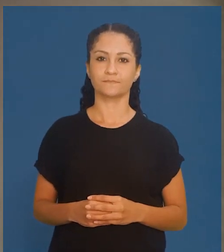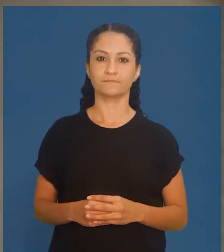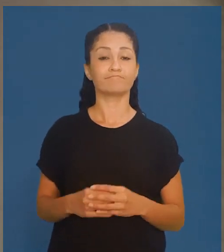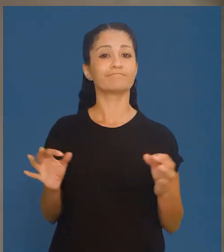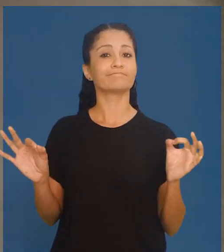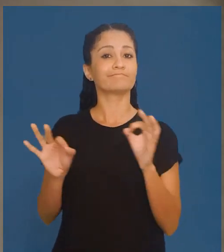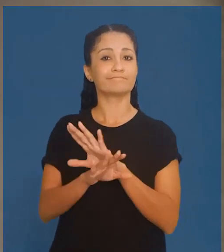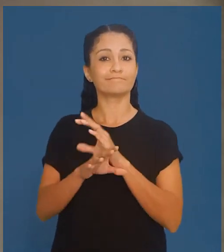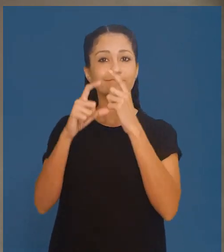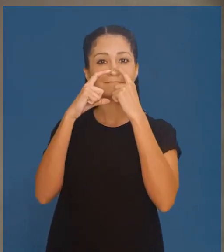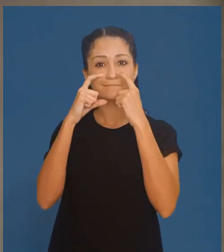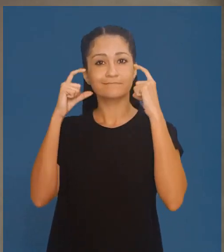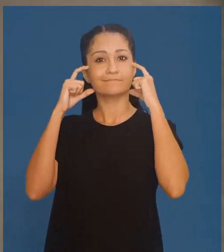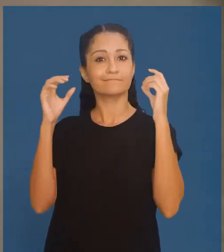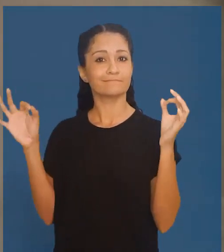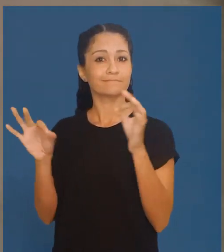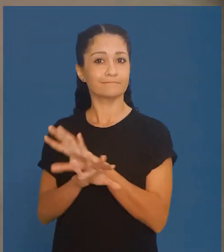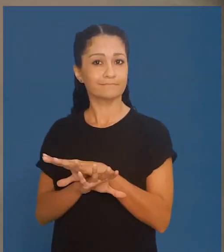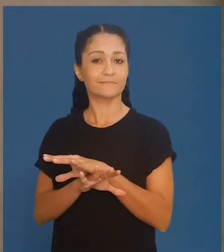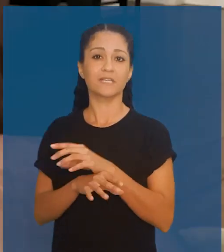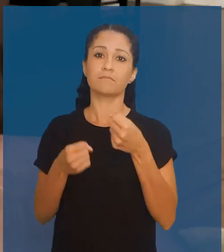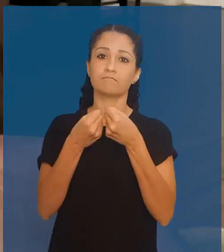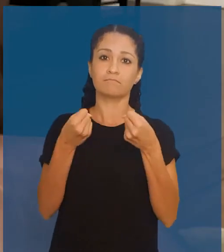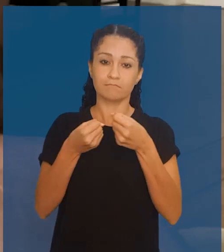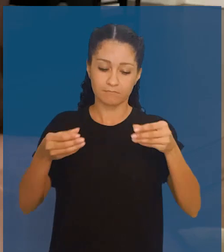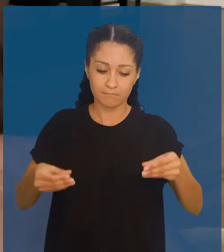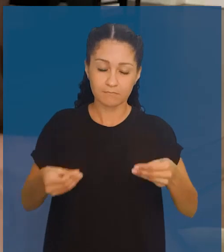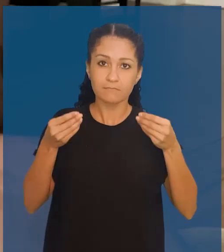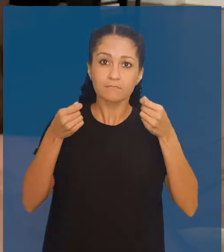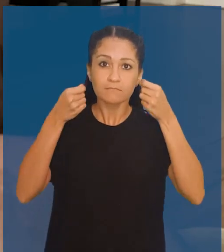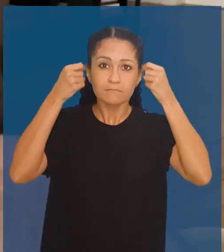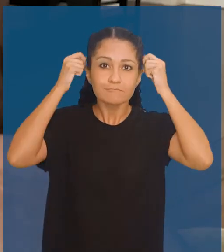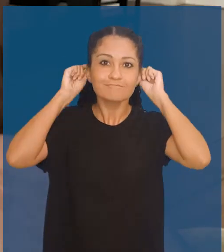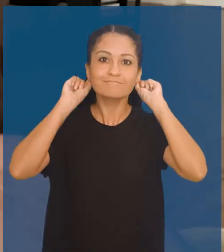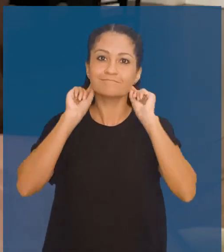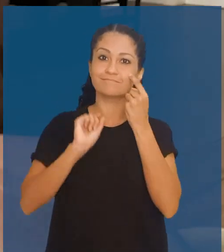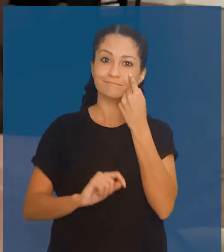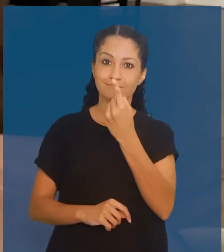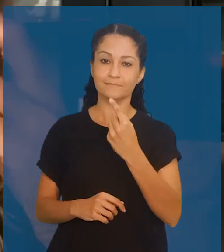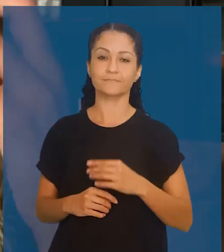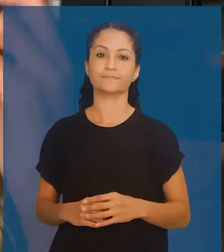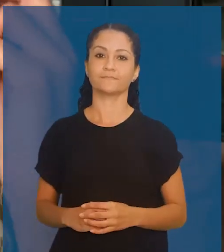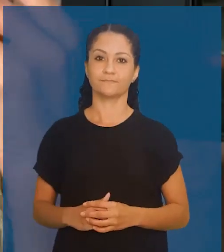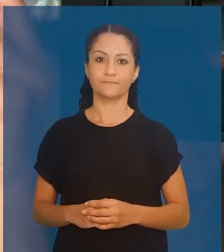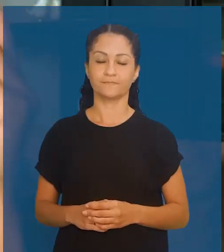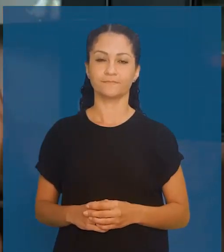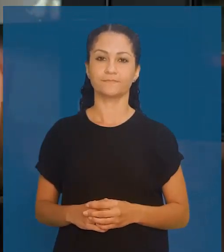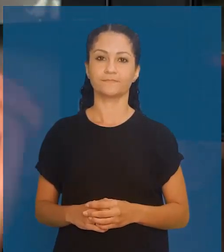E pronto! A nossa máscara tá pronta. Você vai pegar cada borrachinha e colocar nas orelhas, olha só.